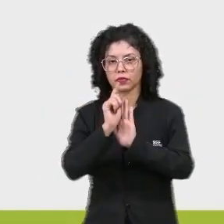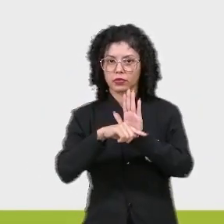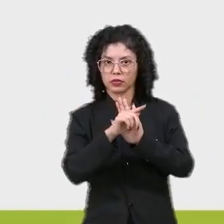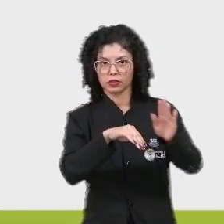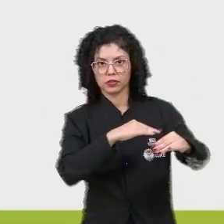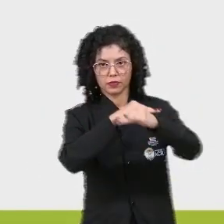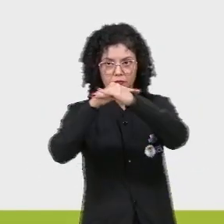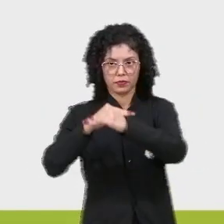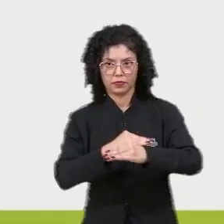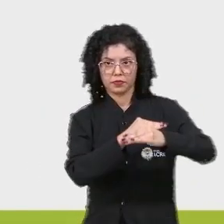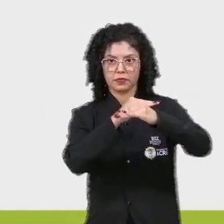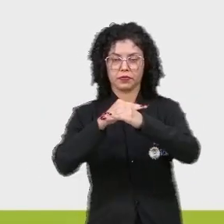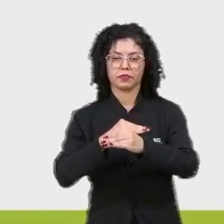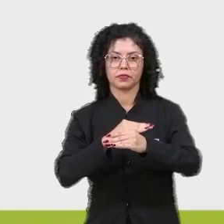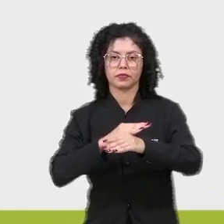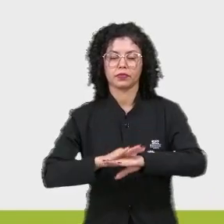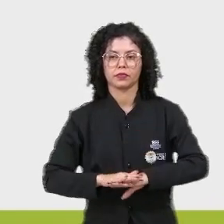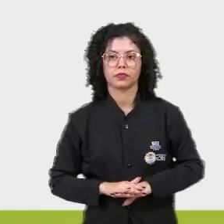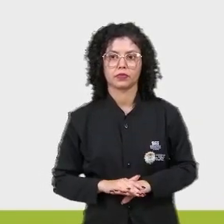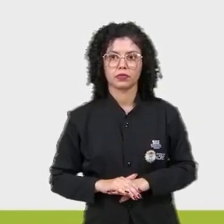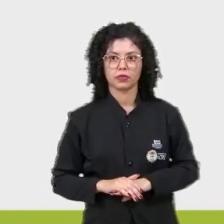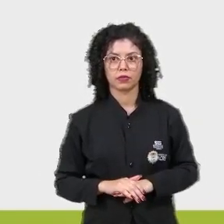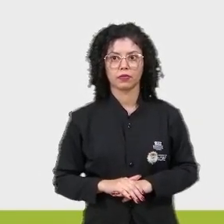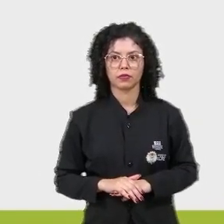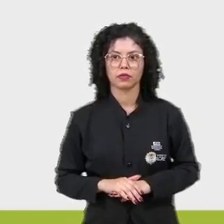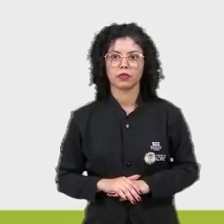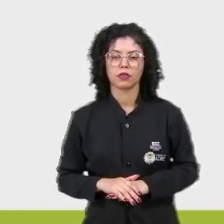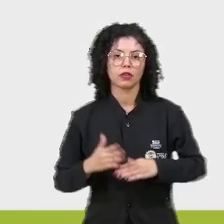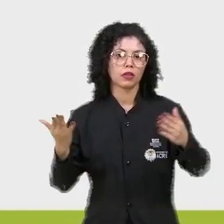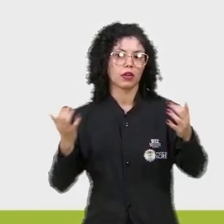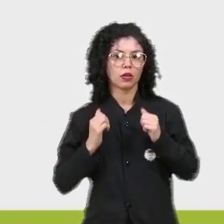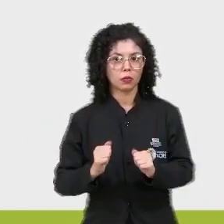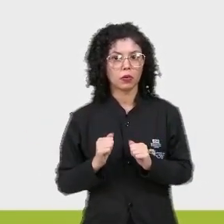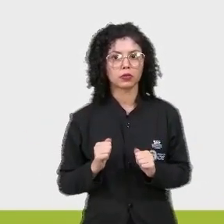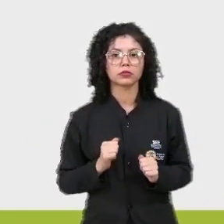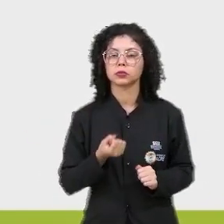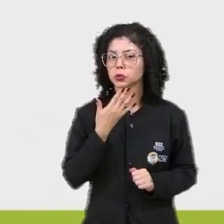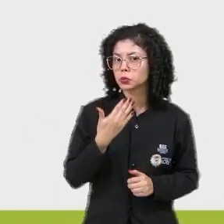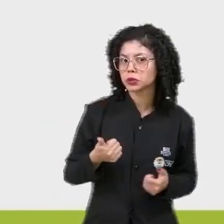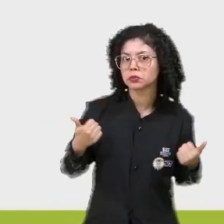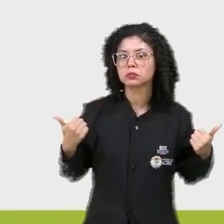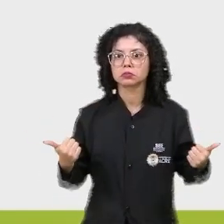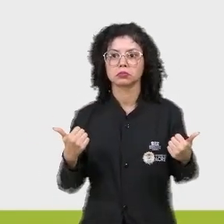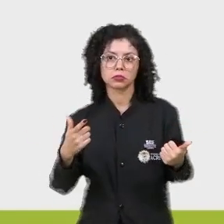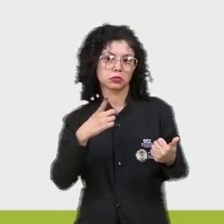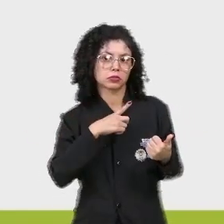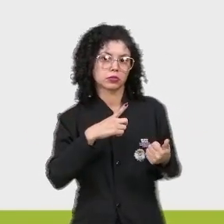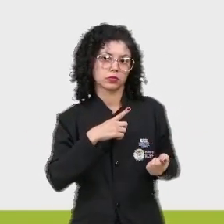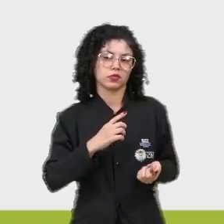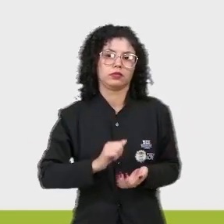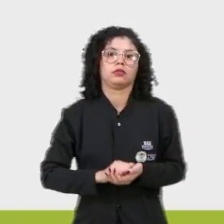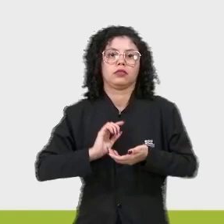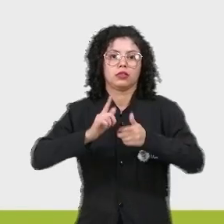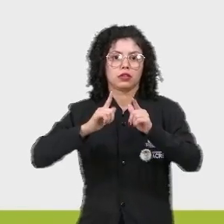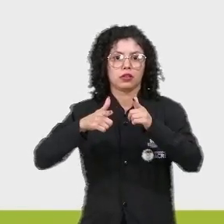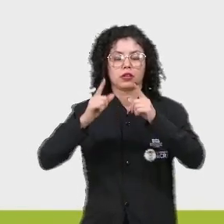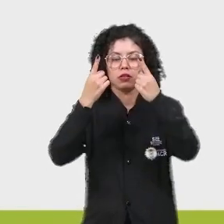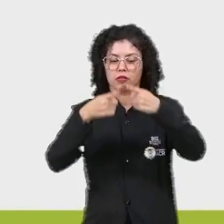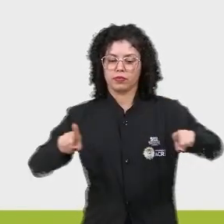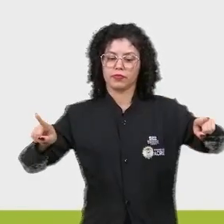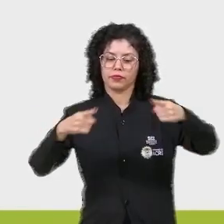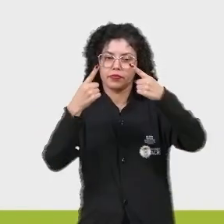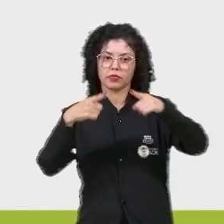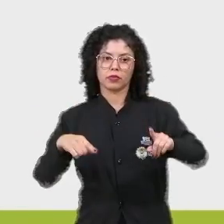precisa ser necessariamente em gêneros iguais. Eu posso muito bem ter uma letra de